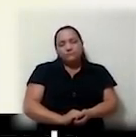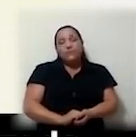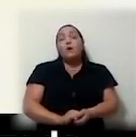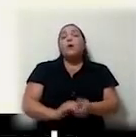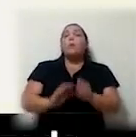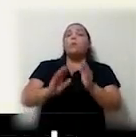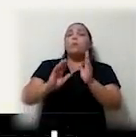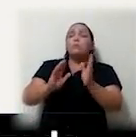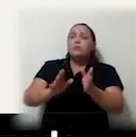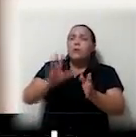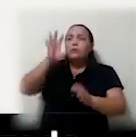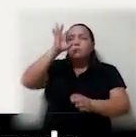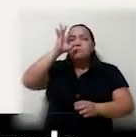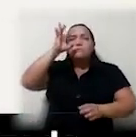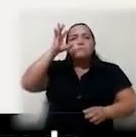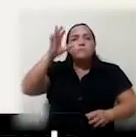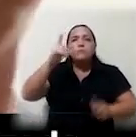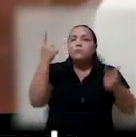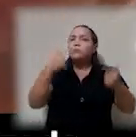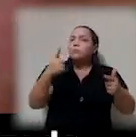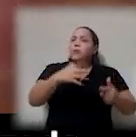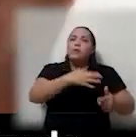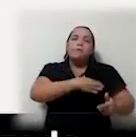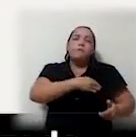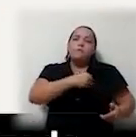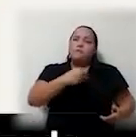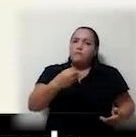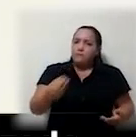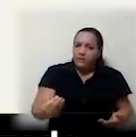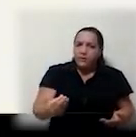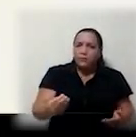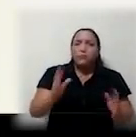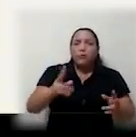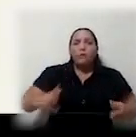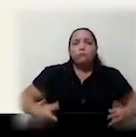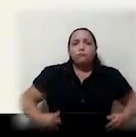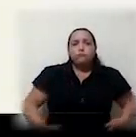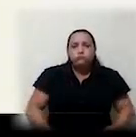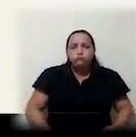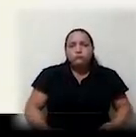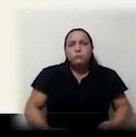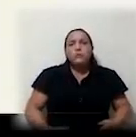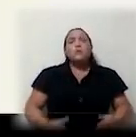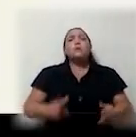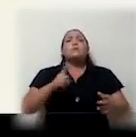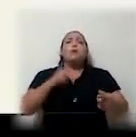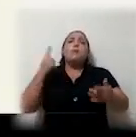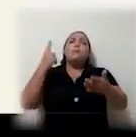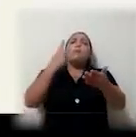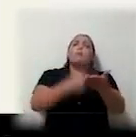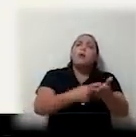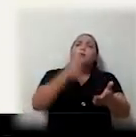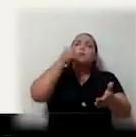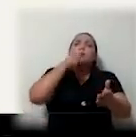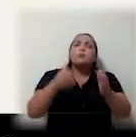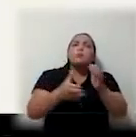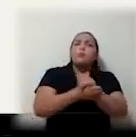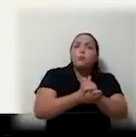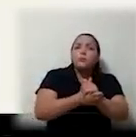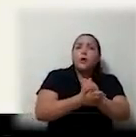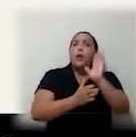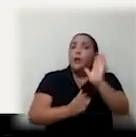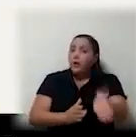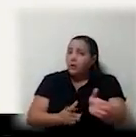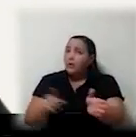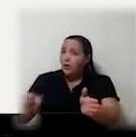Eu já tinha decidido não ter mais filhos, estava vasectomizado. E havia combinado isso com a minha esposa, que já tinha uma filha,